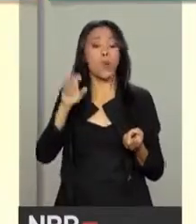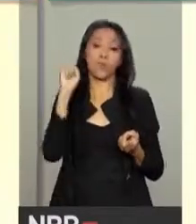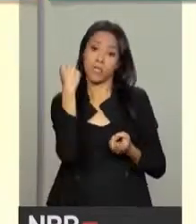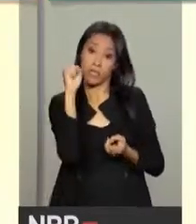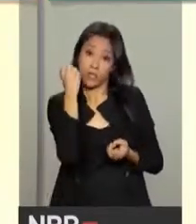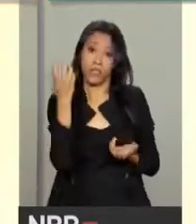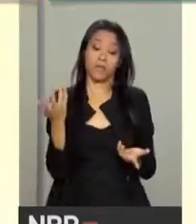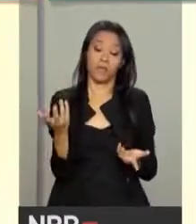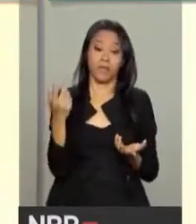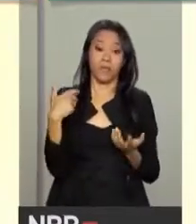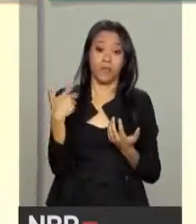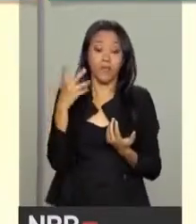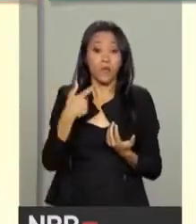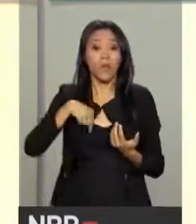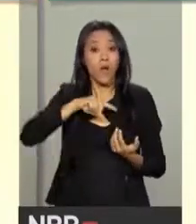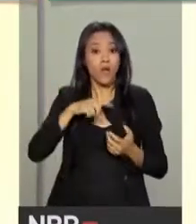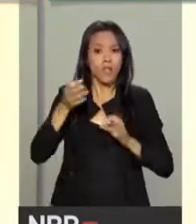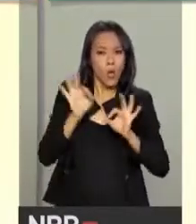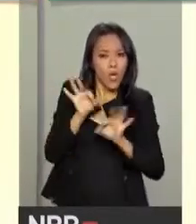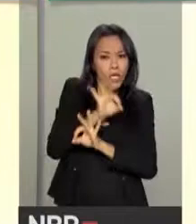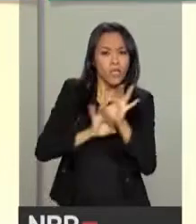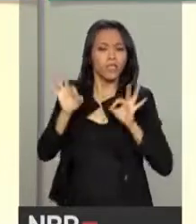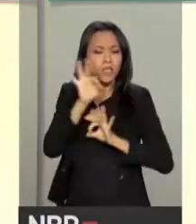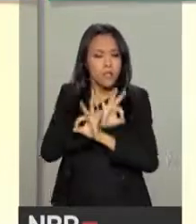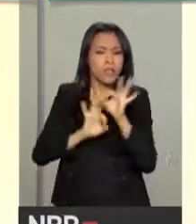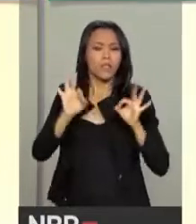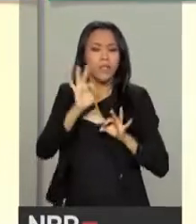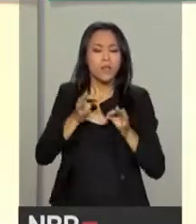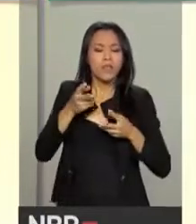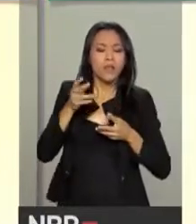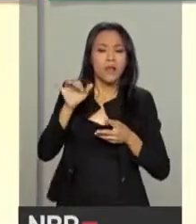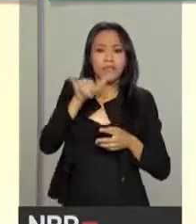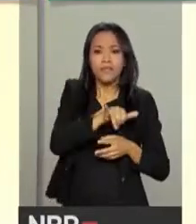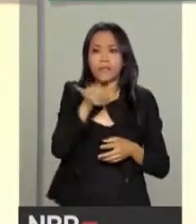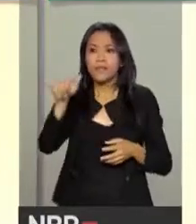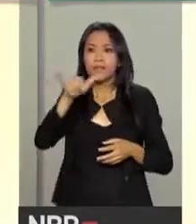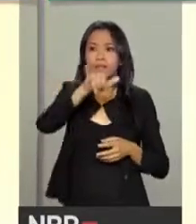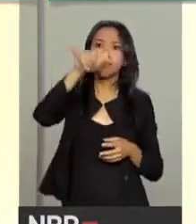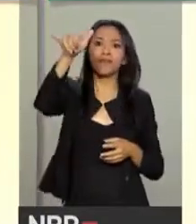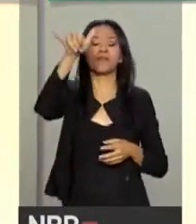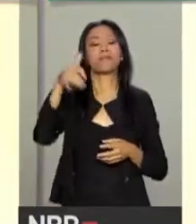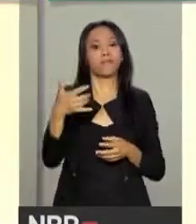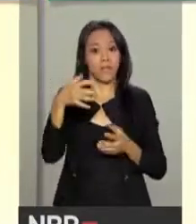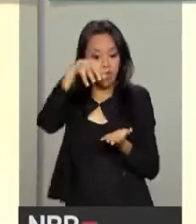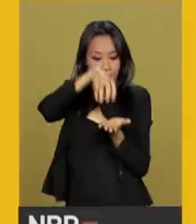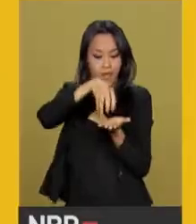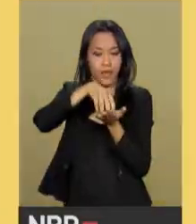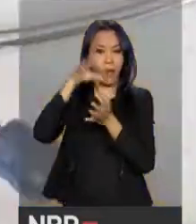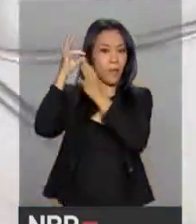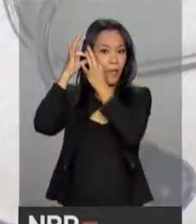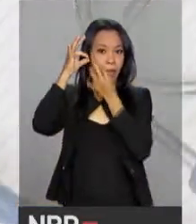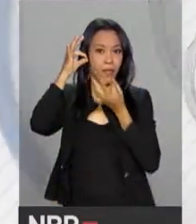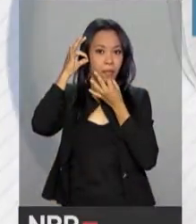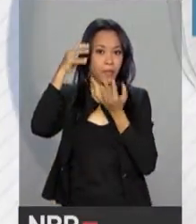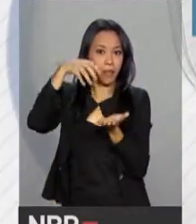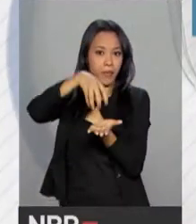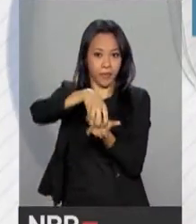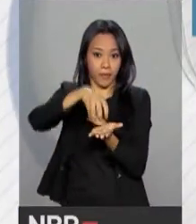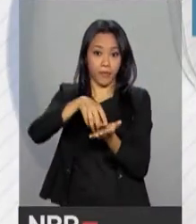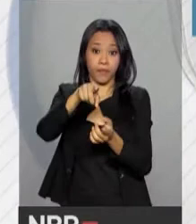por exemplo então a gente administra essa esses deslocamentos por meio da central nacional